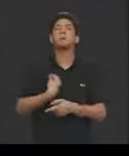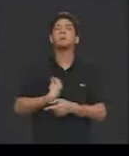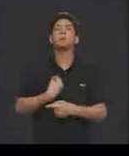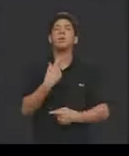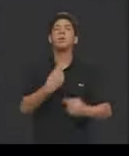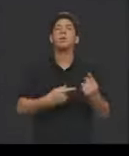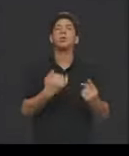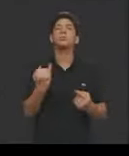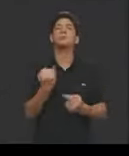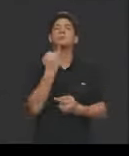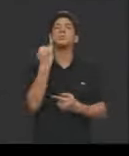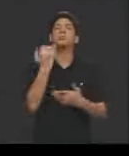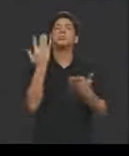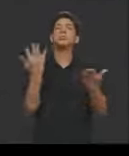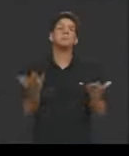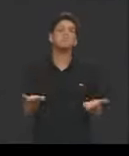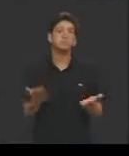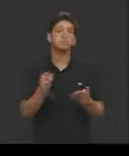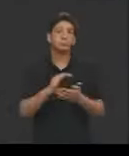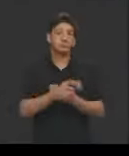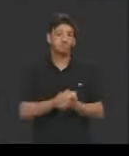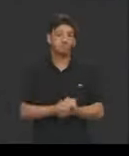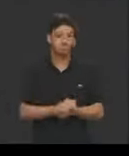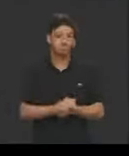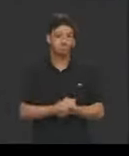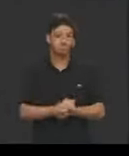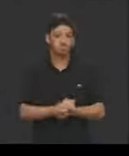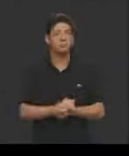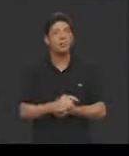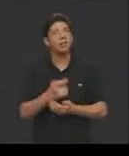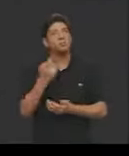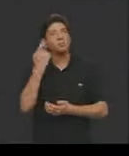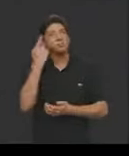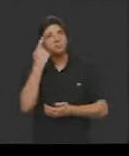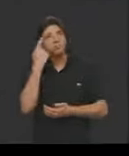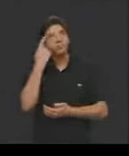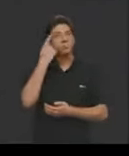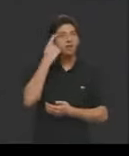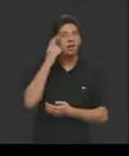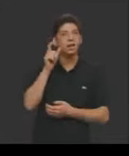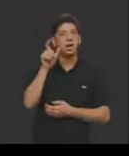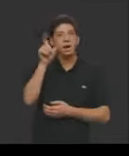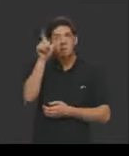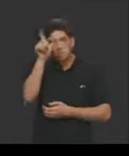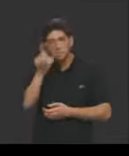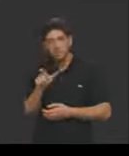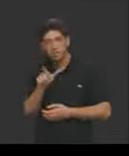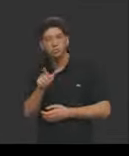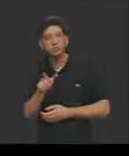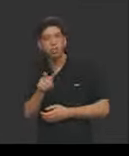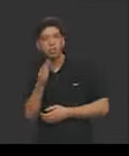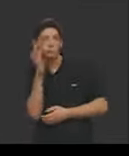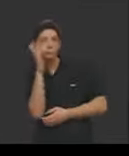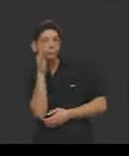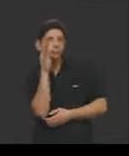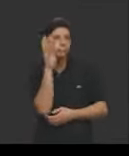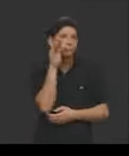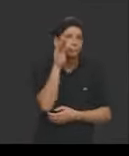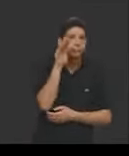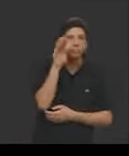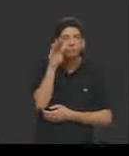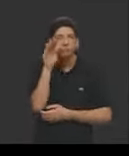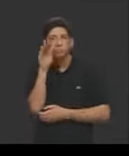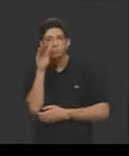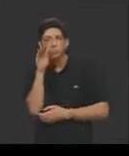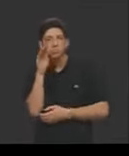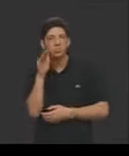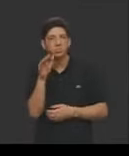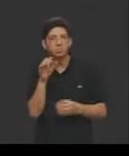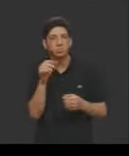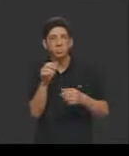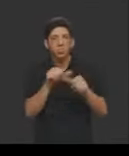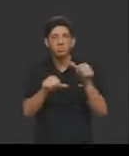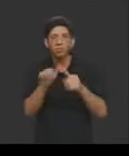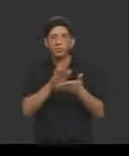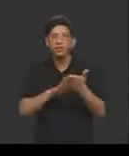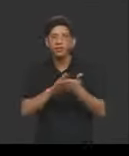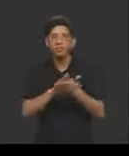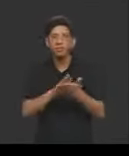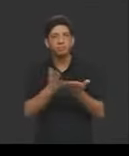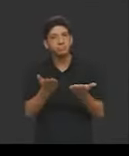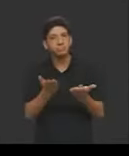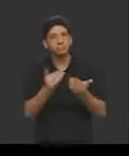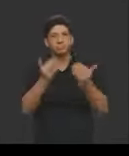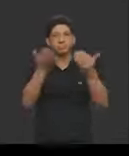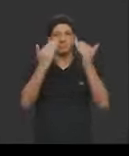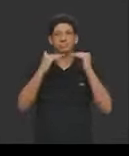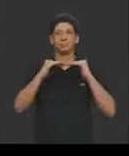que essa ideia de achar que só um indivíduo age no entendendo não vai fazer muita diferença outra questão também que ele vai falar né que